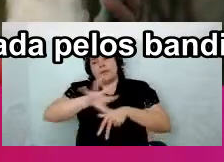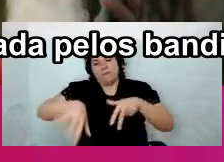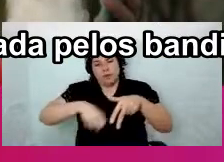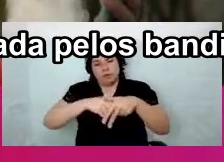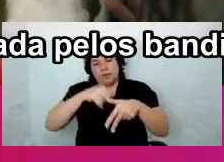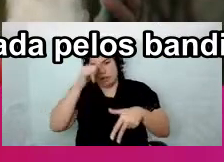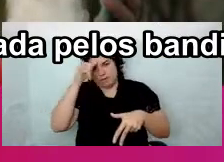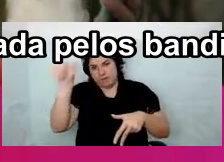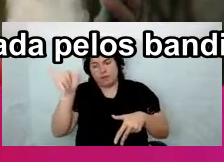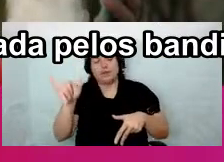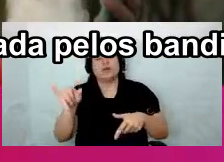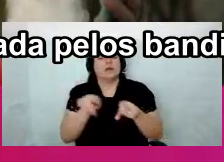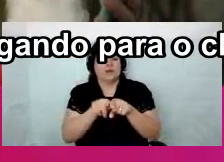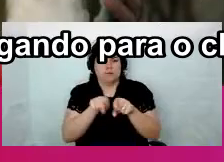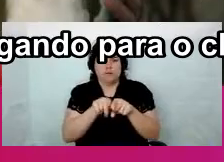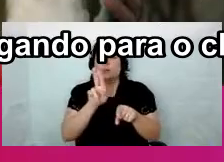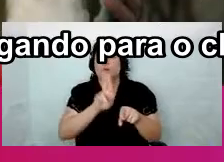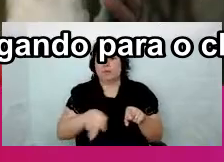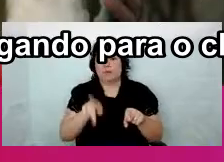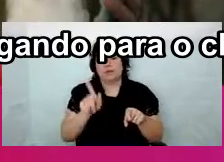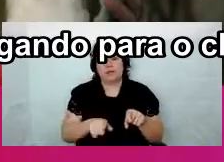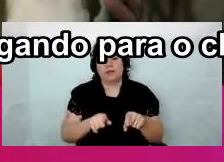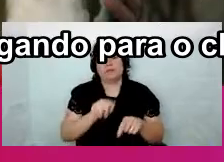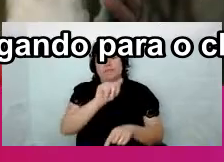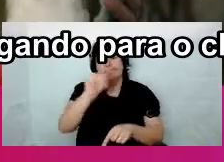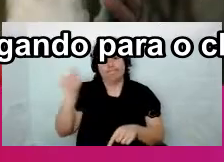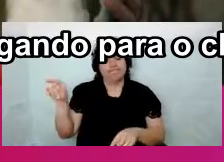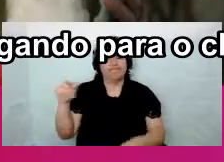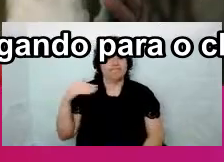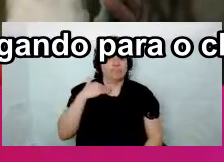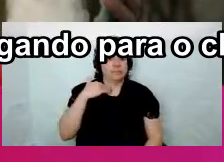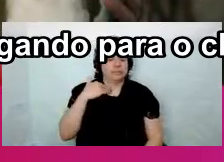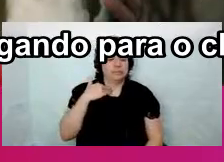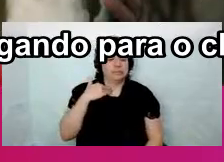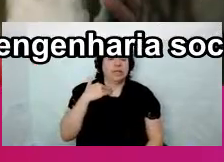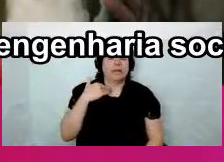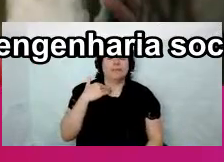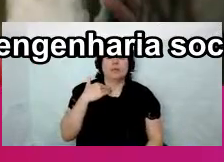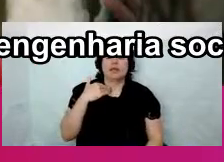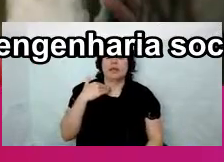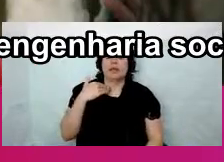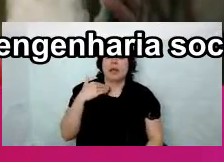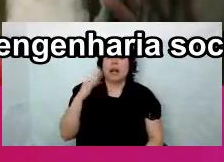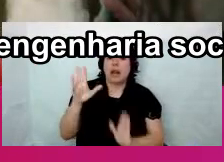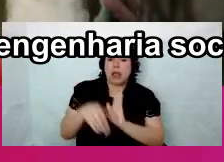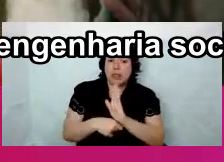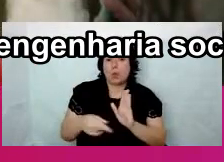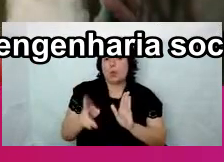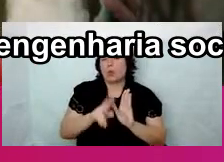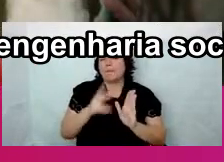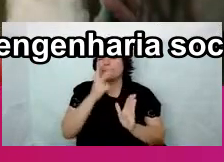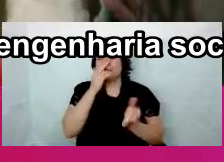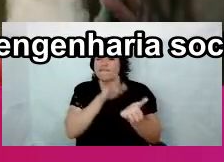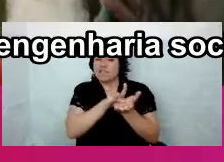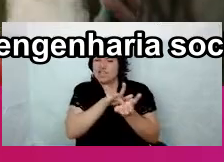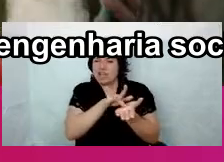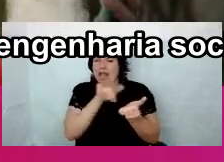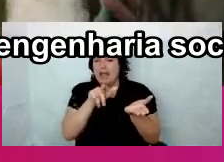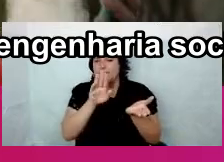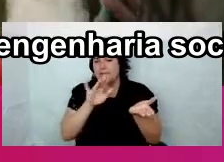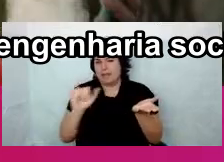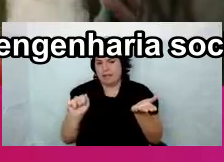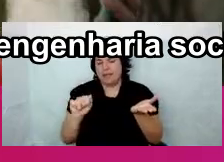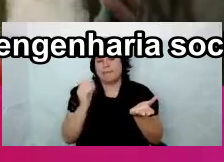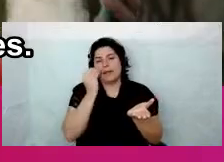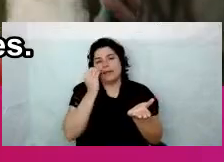fraude, também é utilizada pelos bandidos para simular a Bia, para fingir que estão ligando para o cliente, se passando pela Bia para